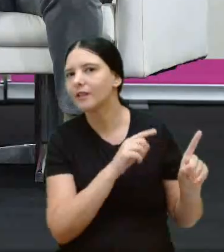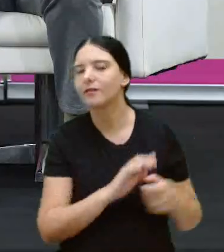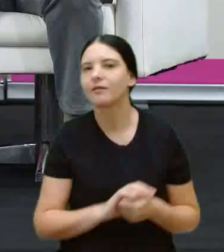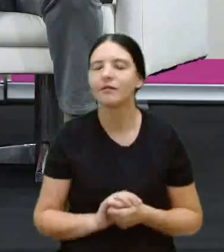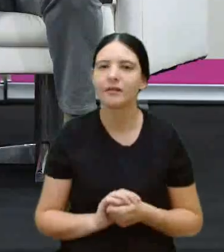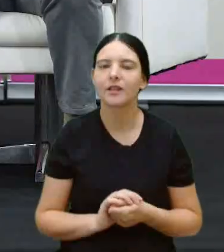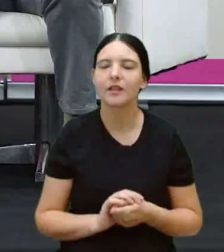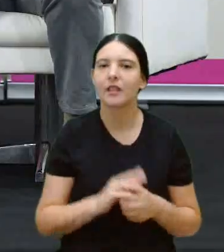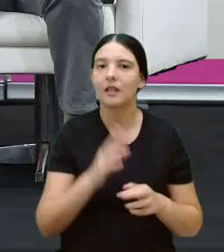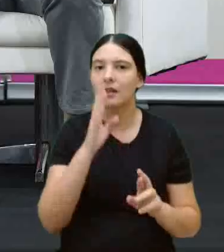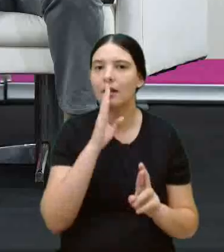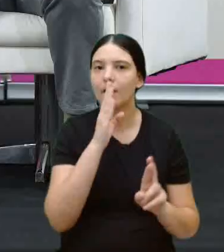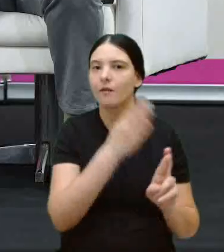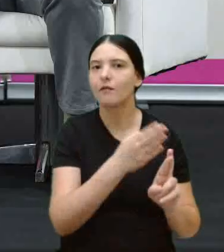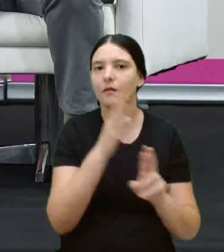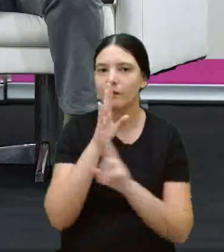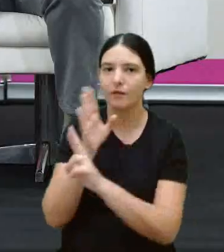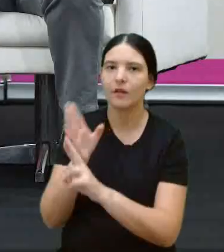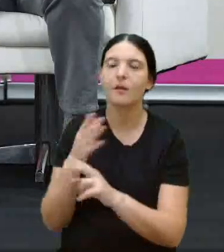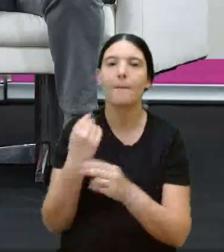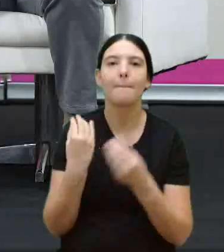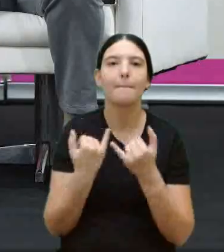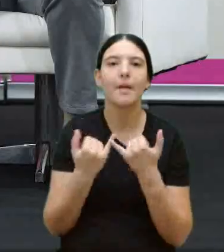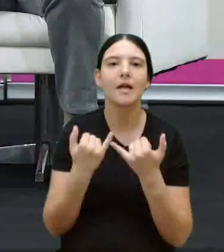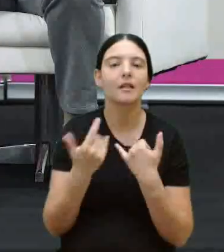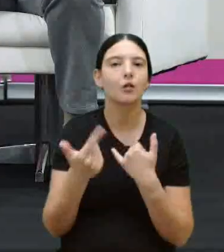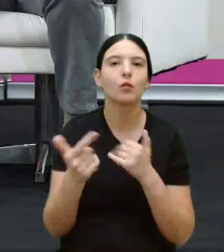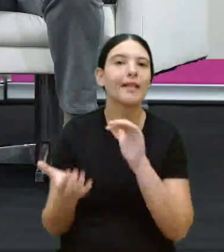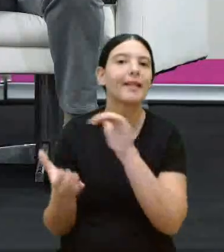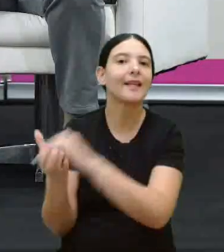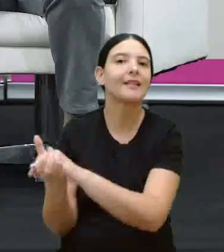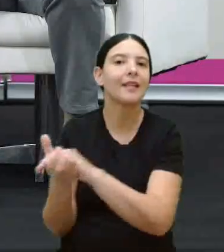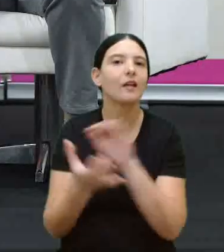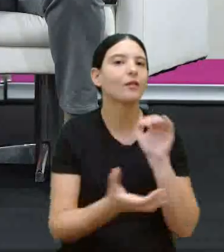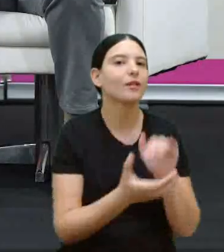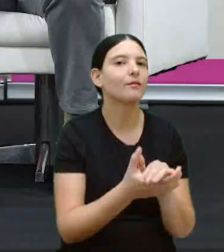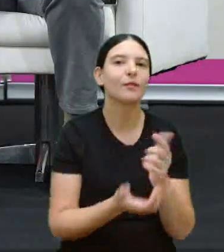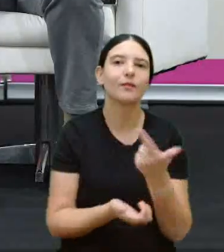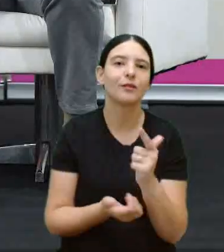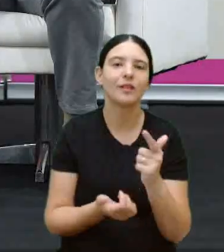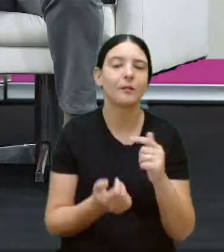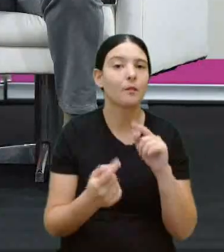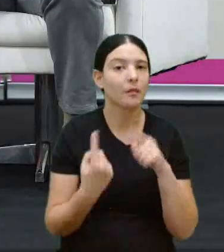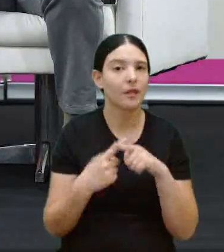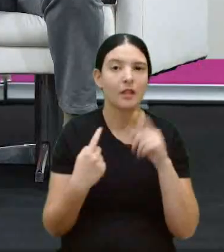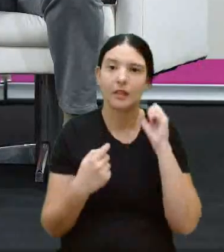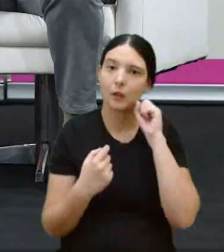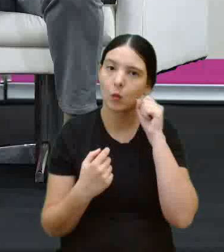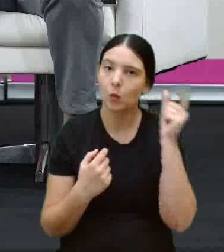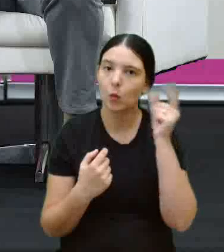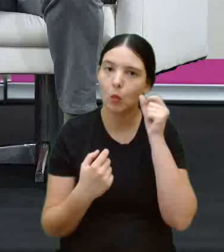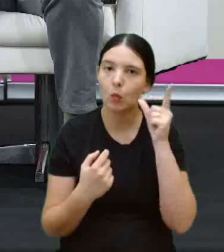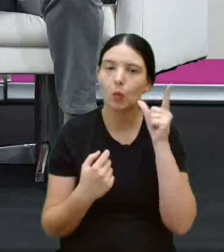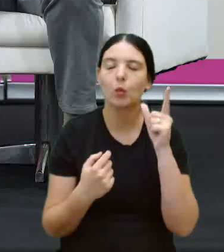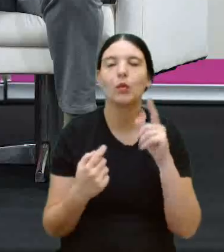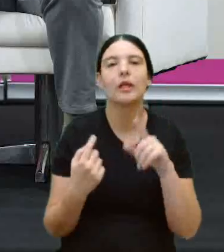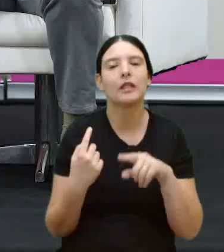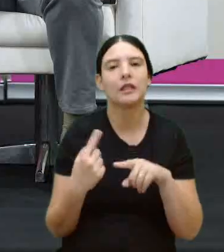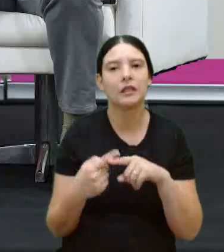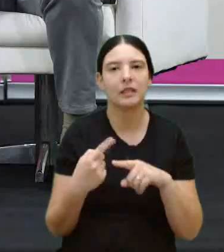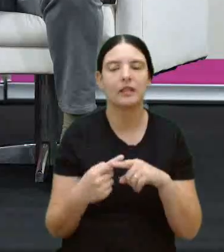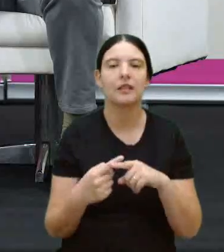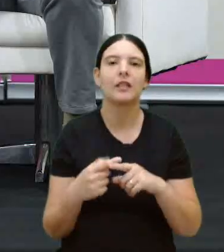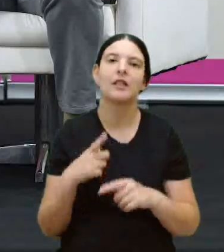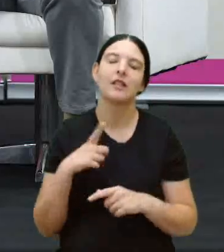referência a não ter um par conjugal. Numa cultura em que não é da